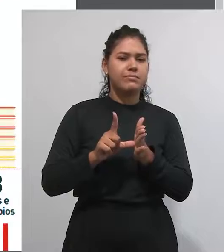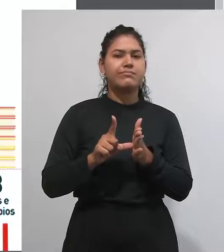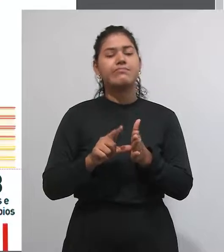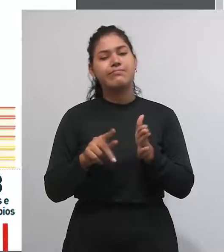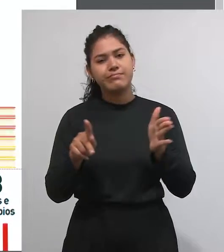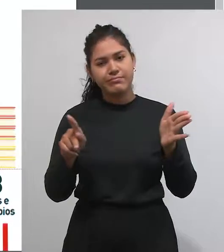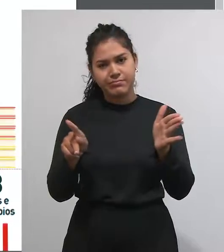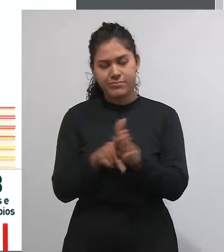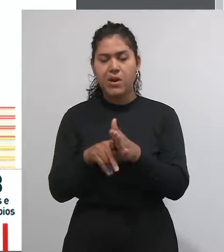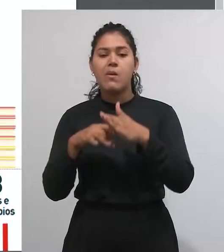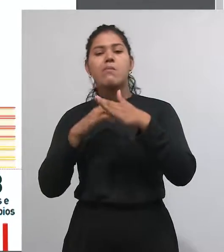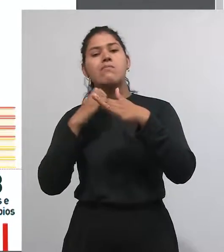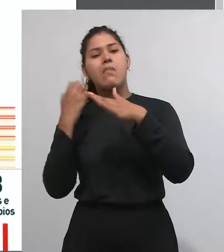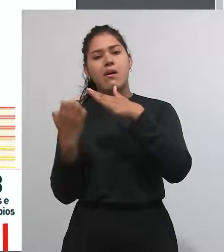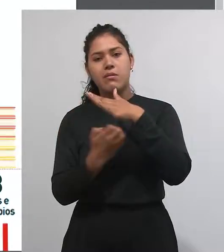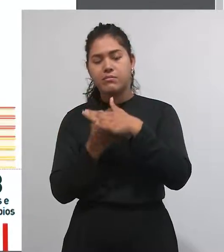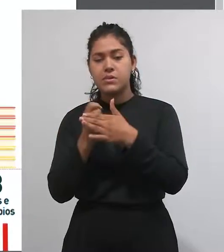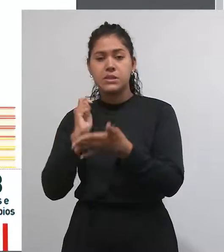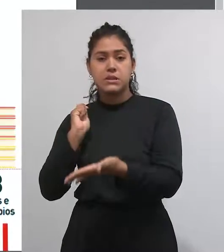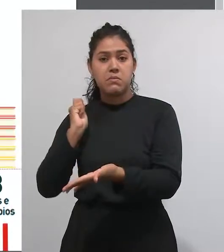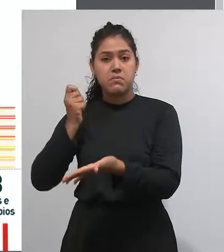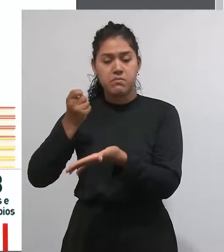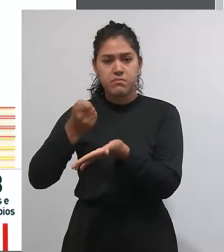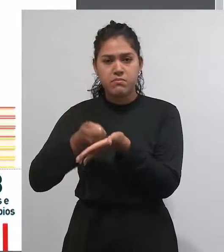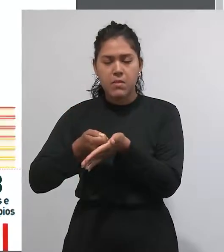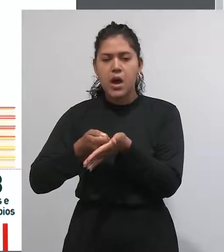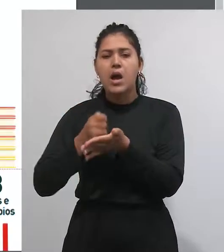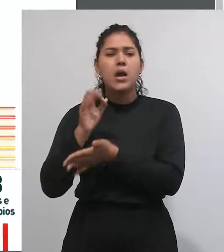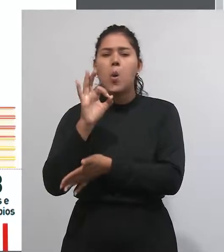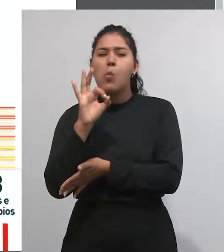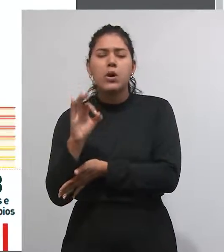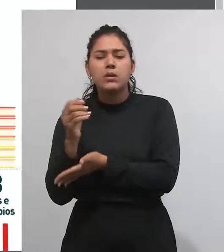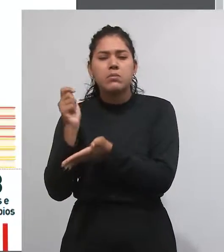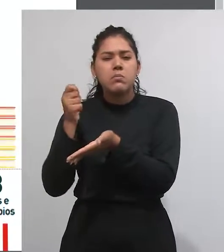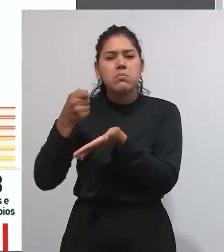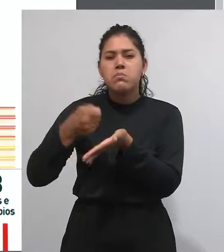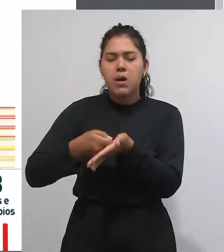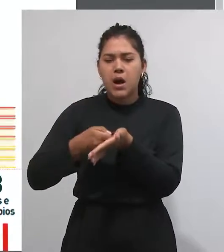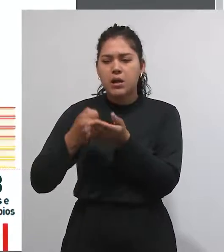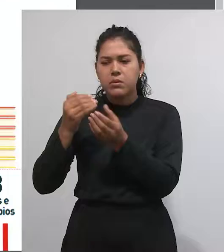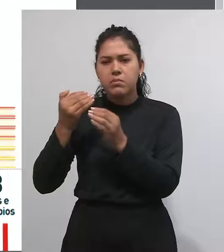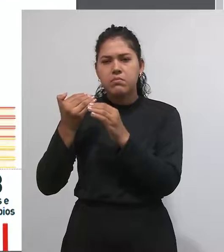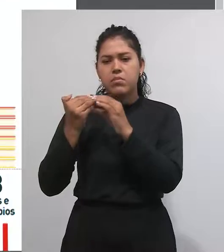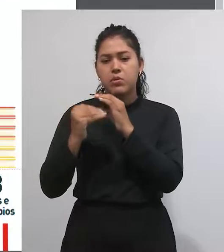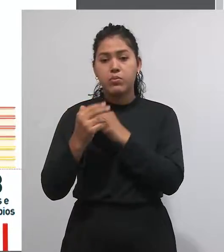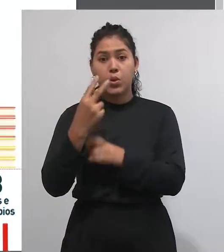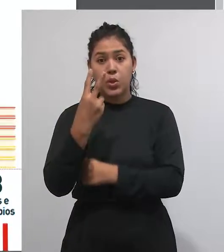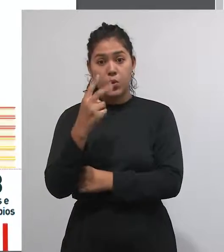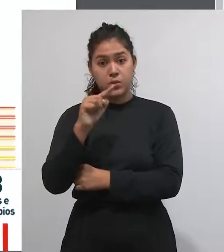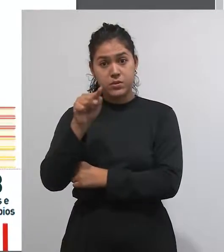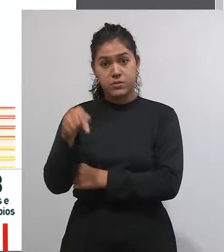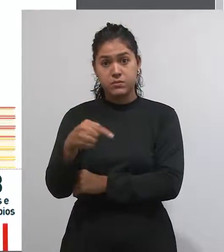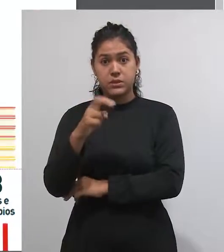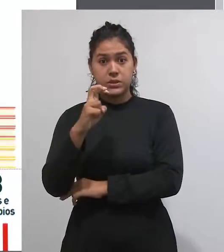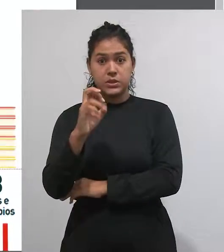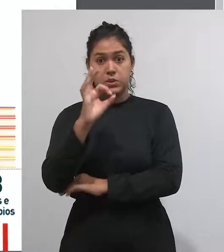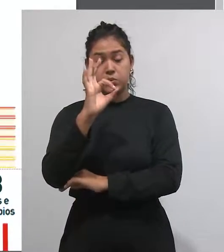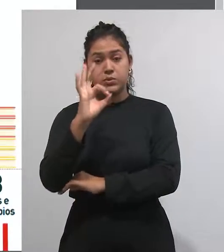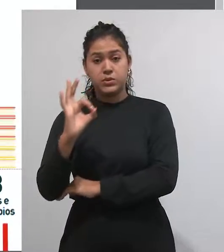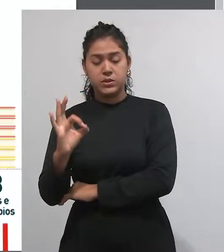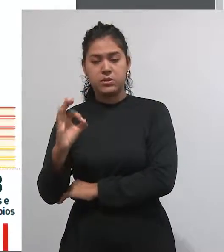vem das empresas que, em geral, pagam essas contribuições. Há uma incidência de